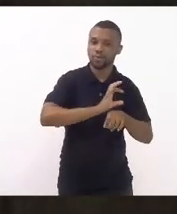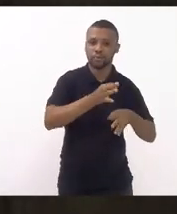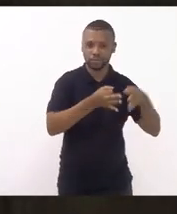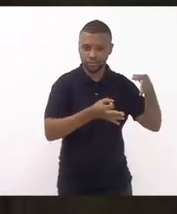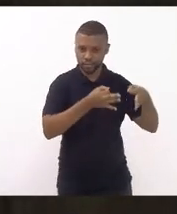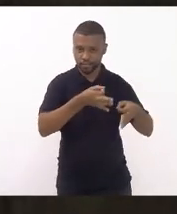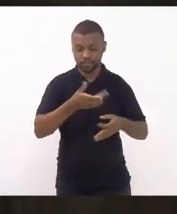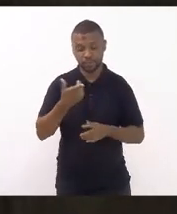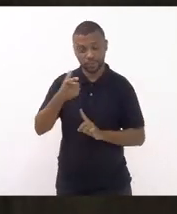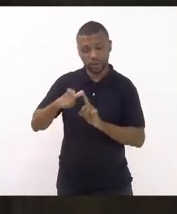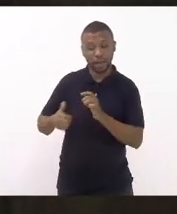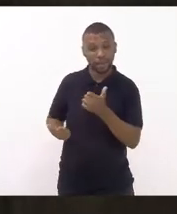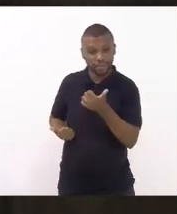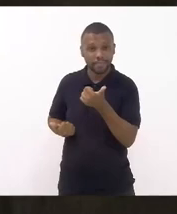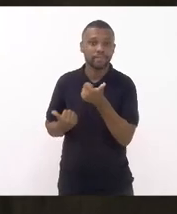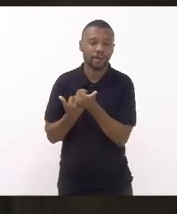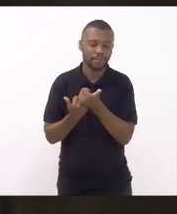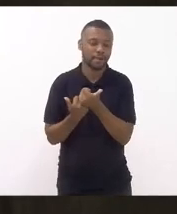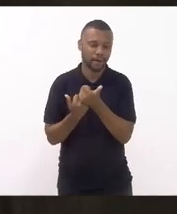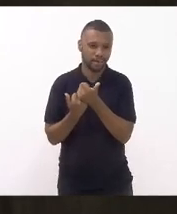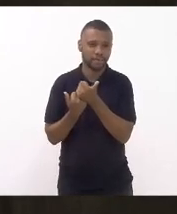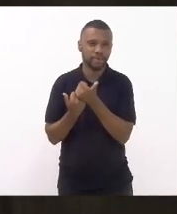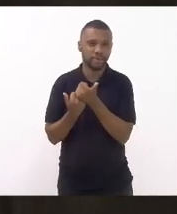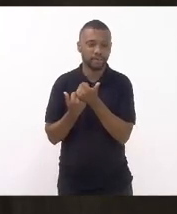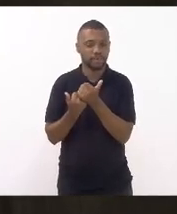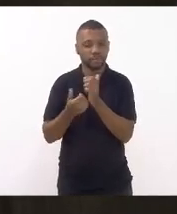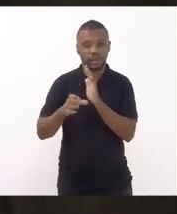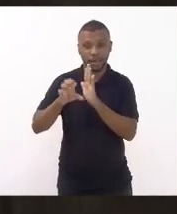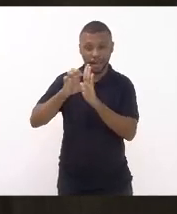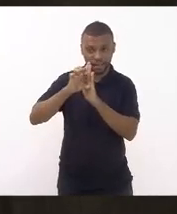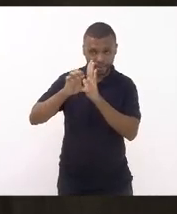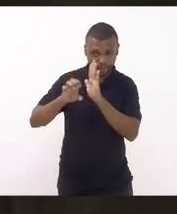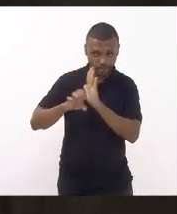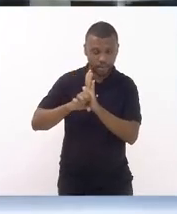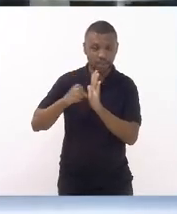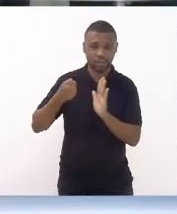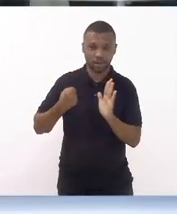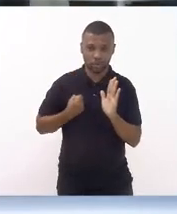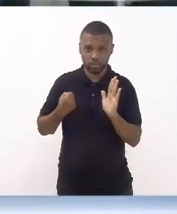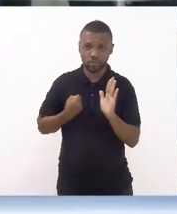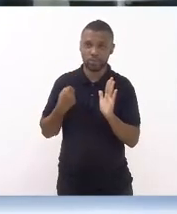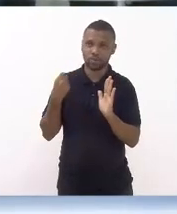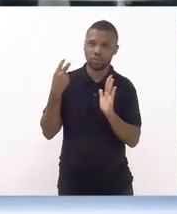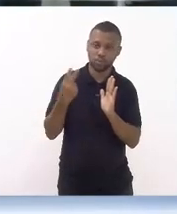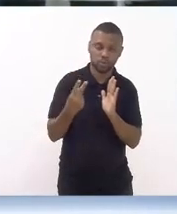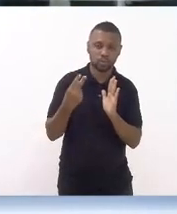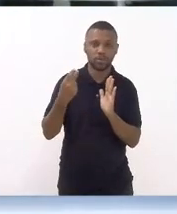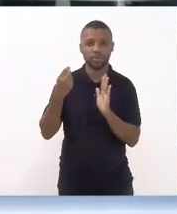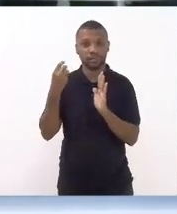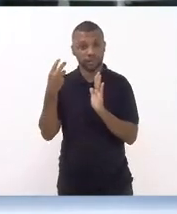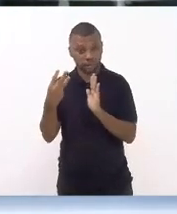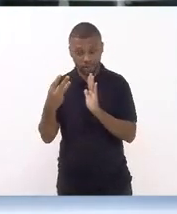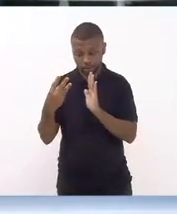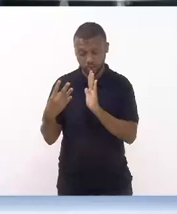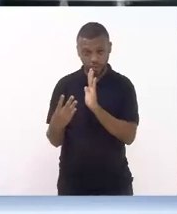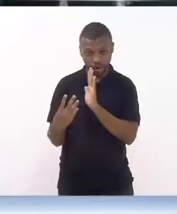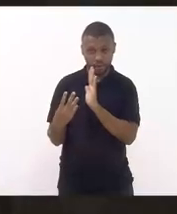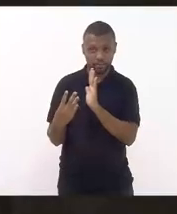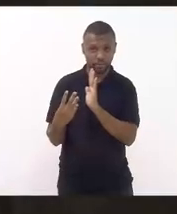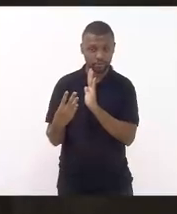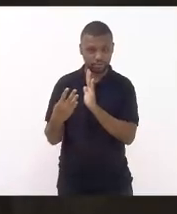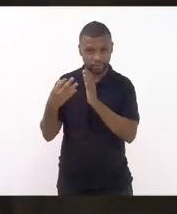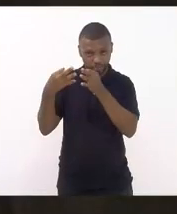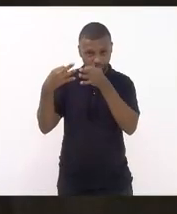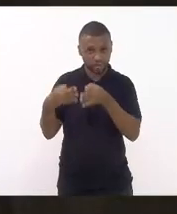parecer é favorável às emendas 2, 3 e 4